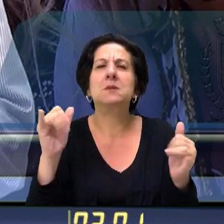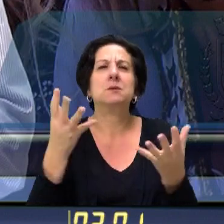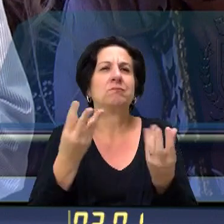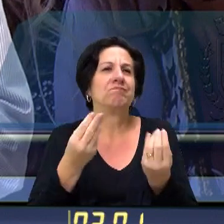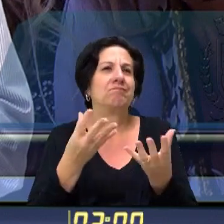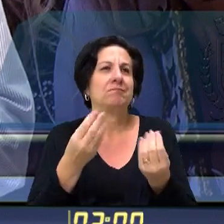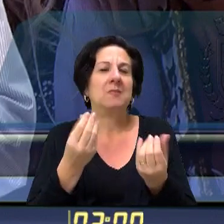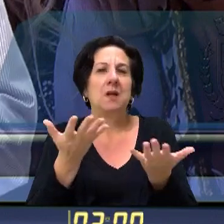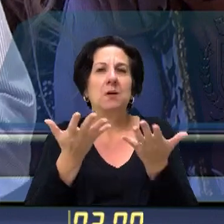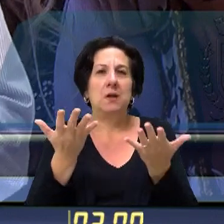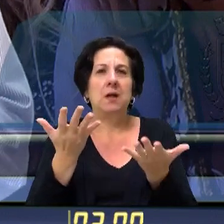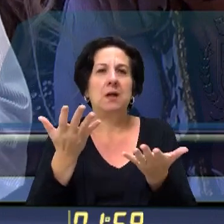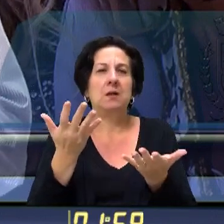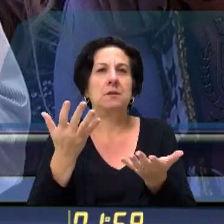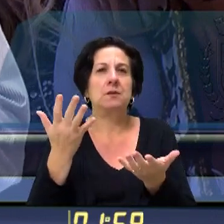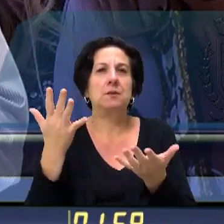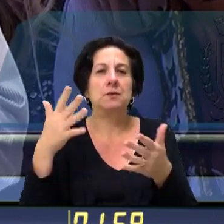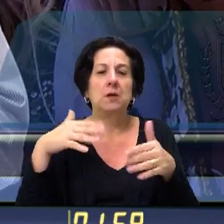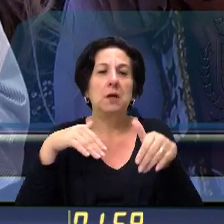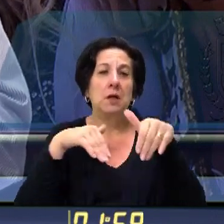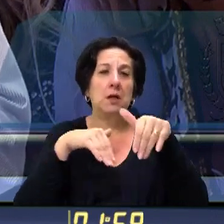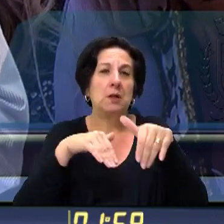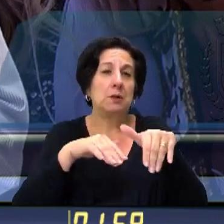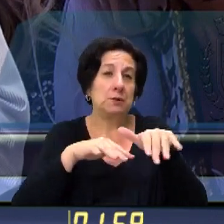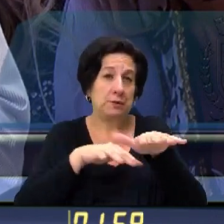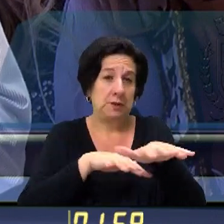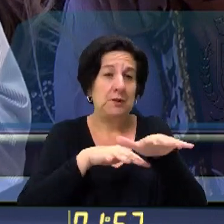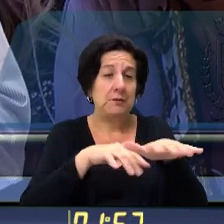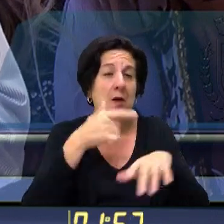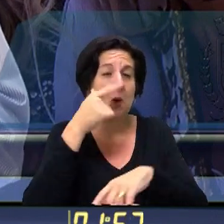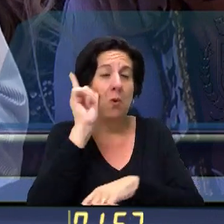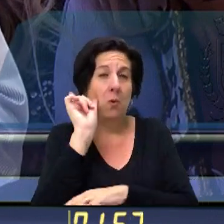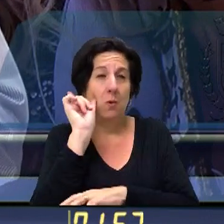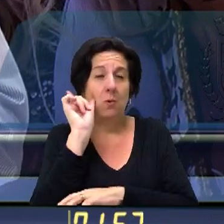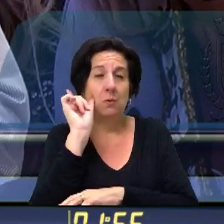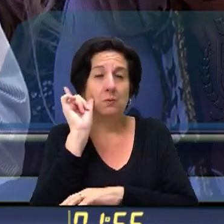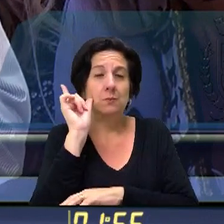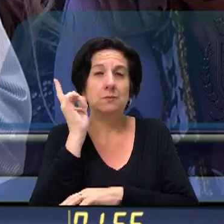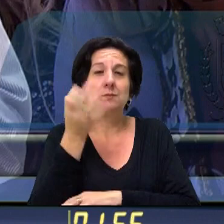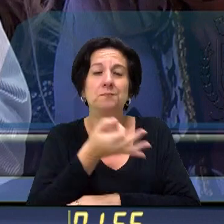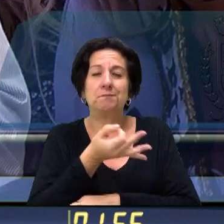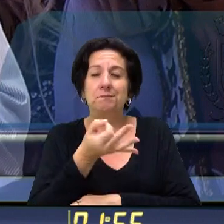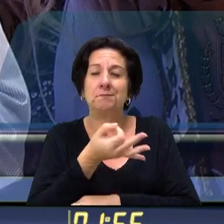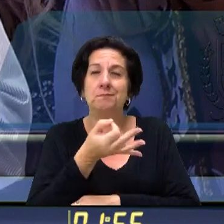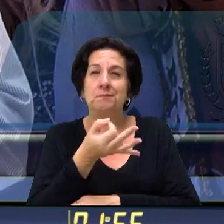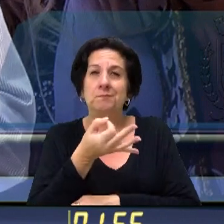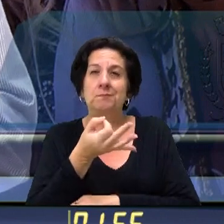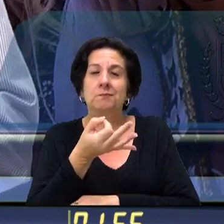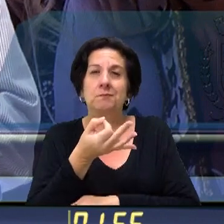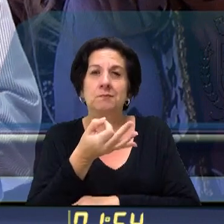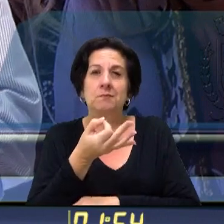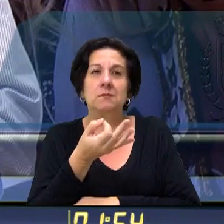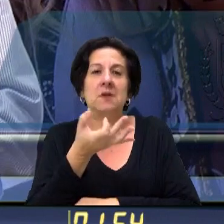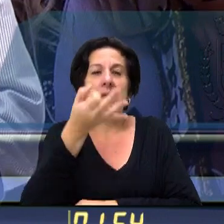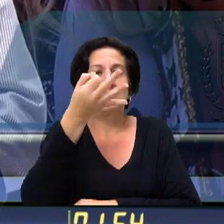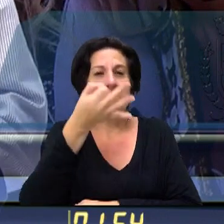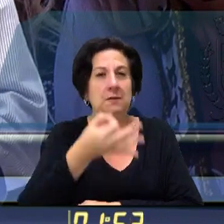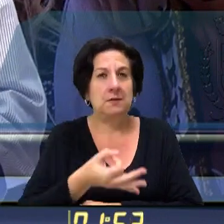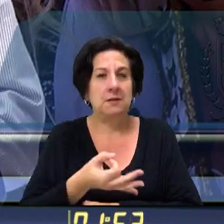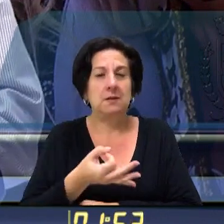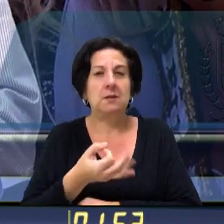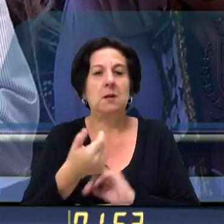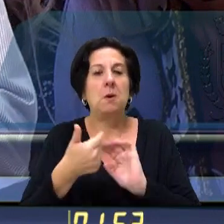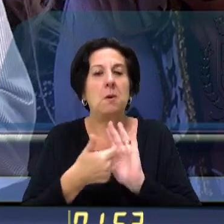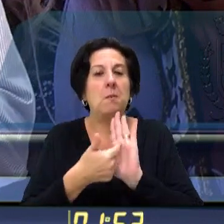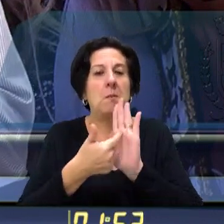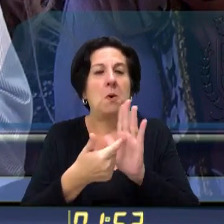quero enfatizar o sucesso do desfile no dia de ontem, que com certeza é o